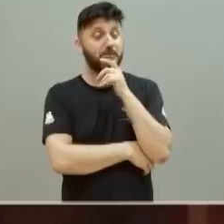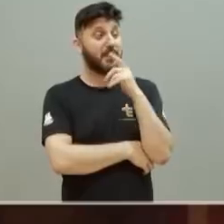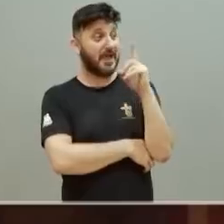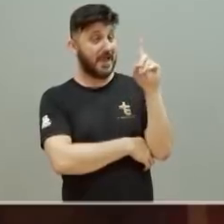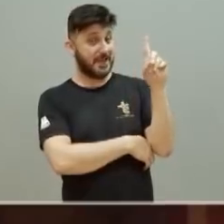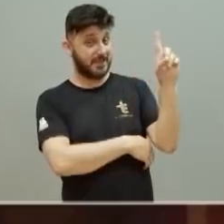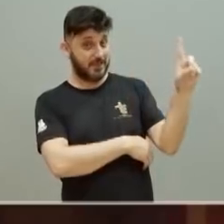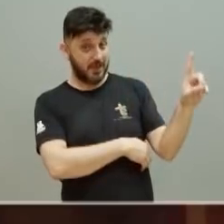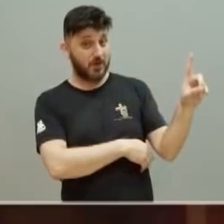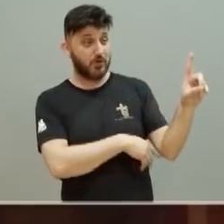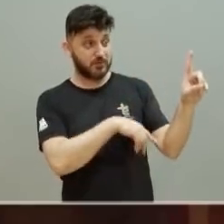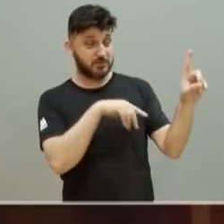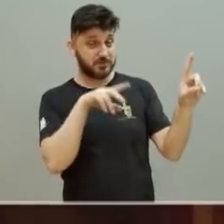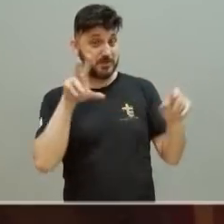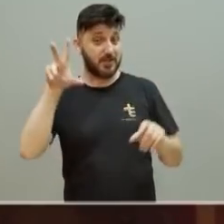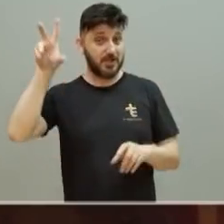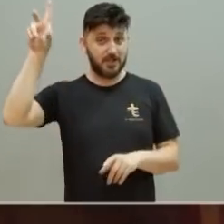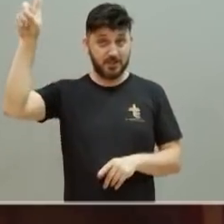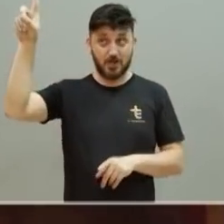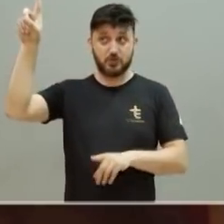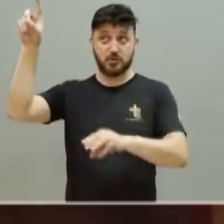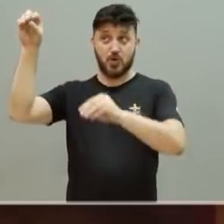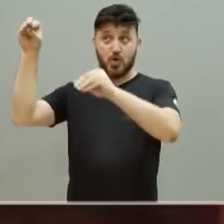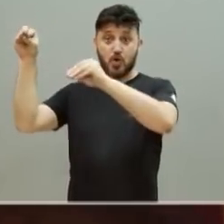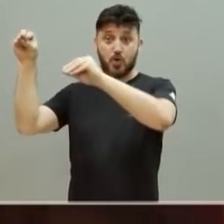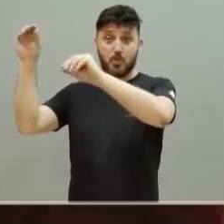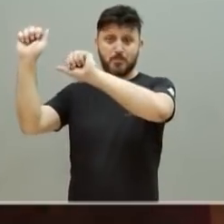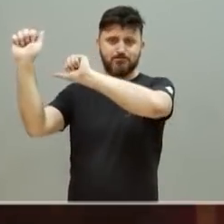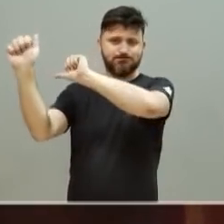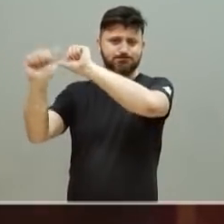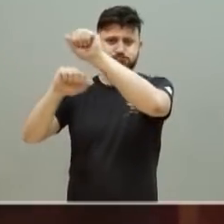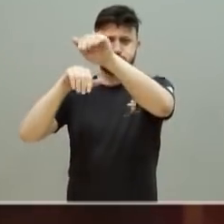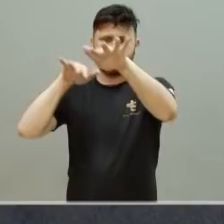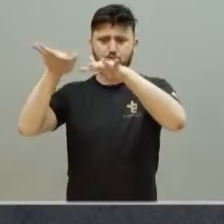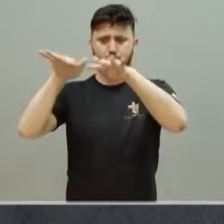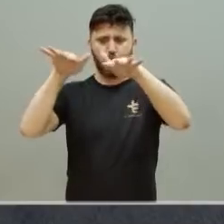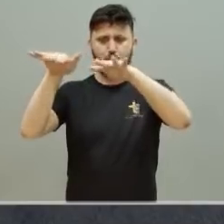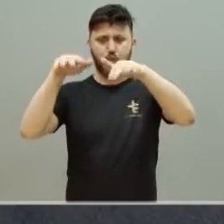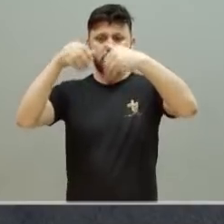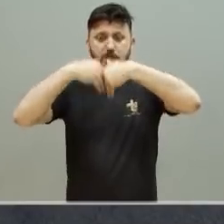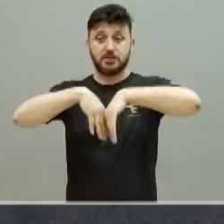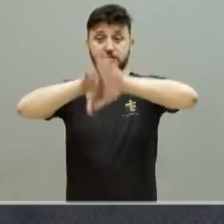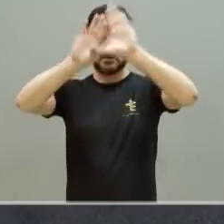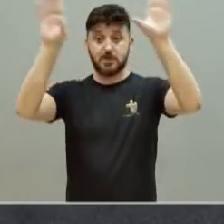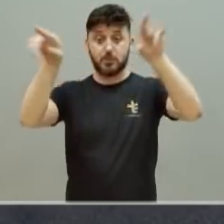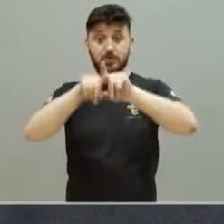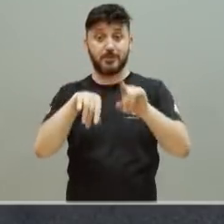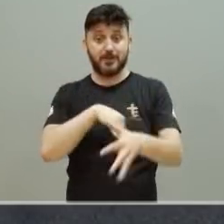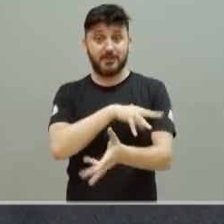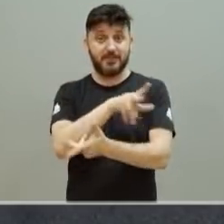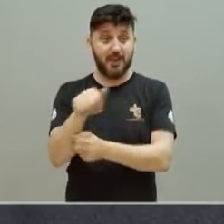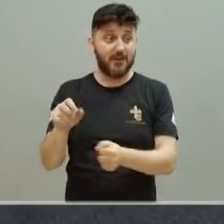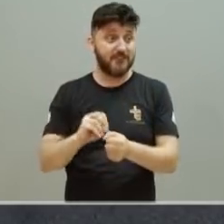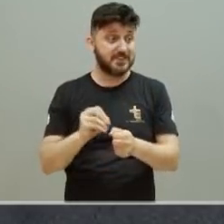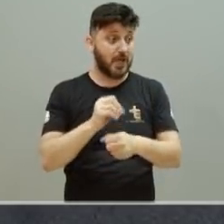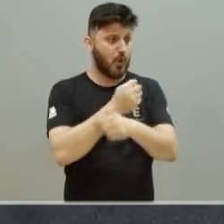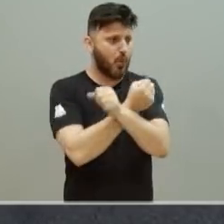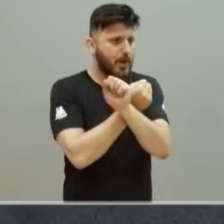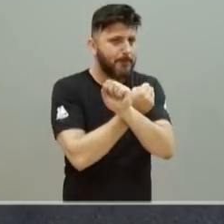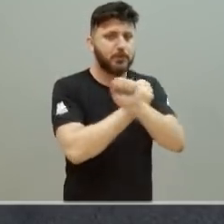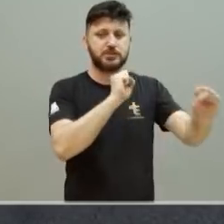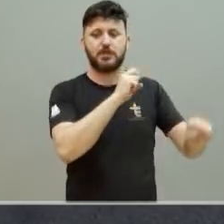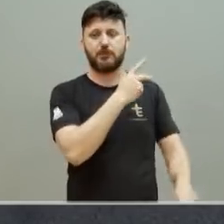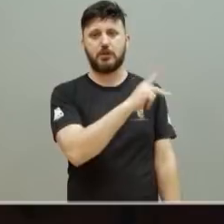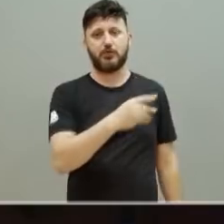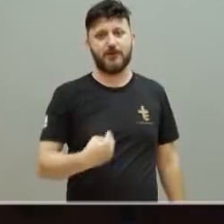Deus move céu e terra para fazer o impossível na tua vida.